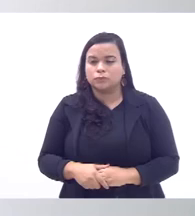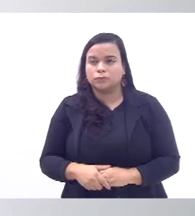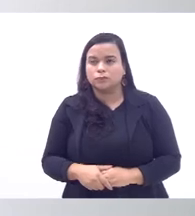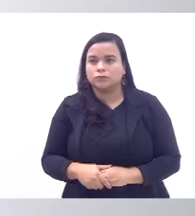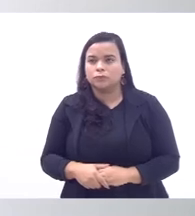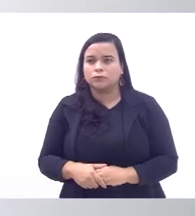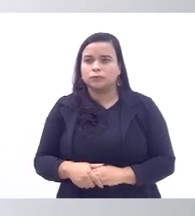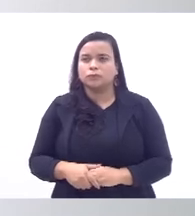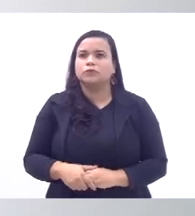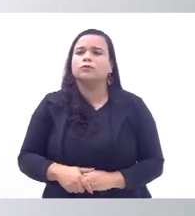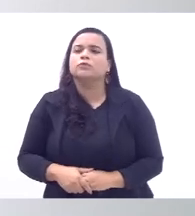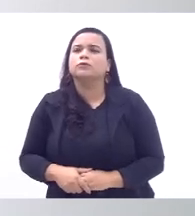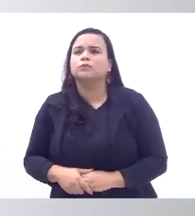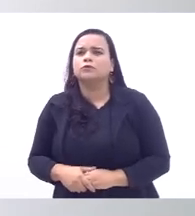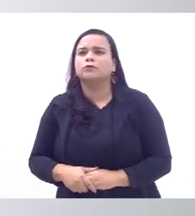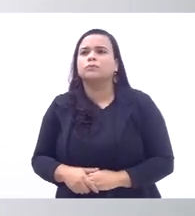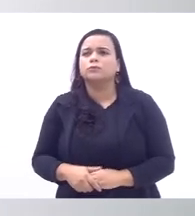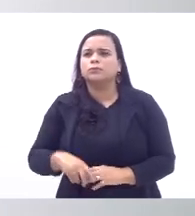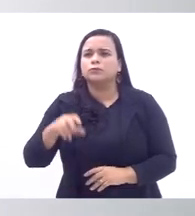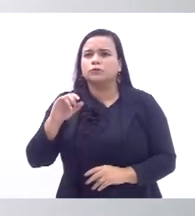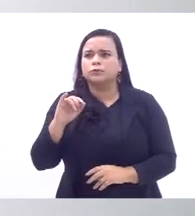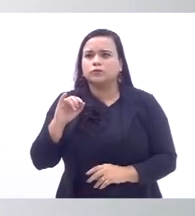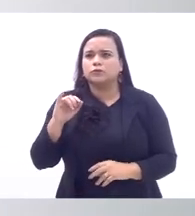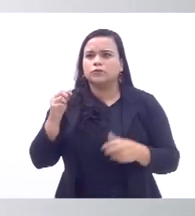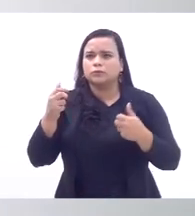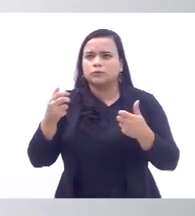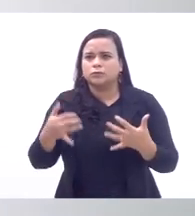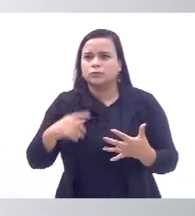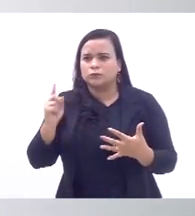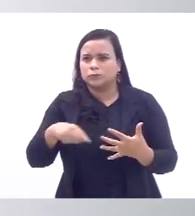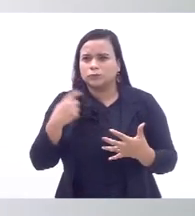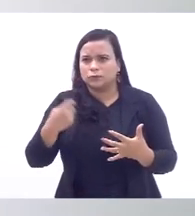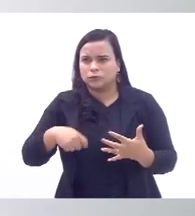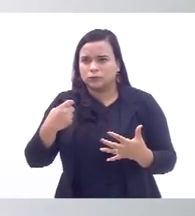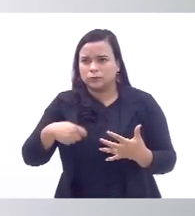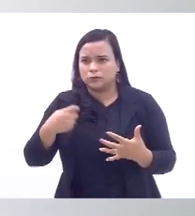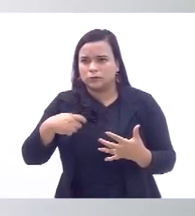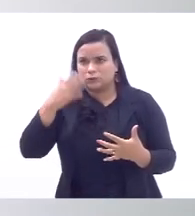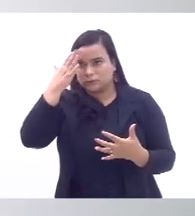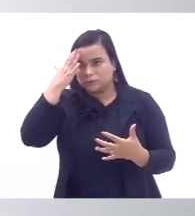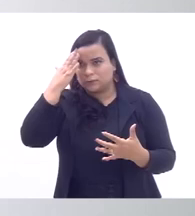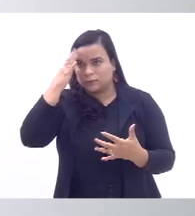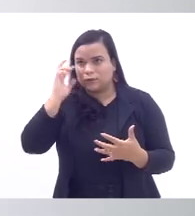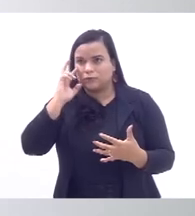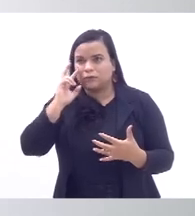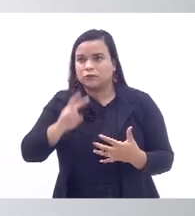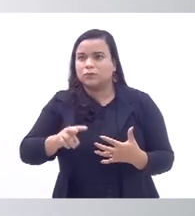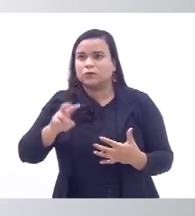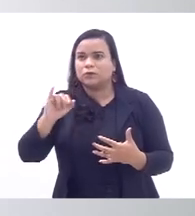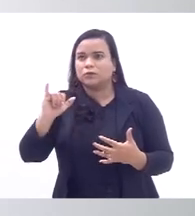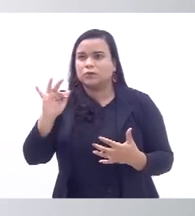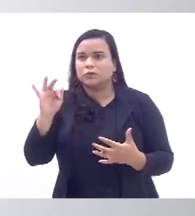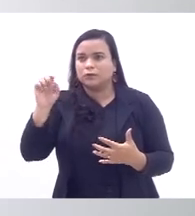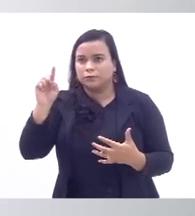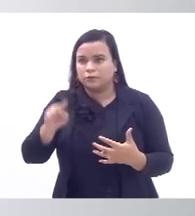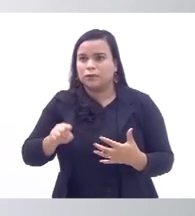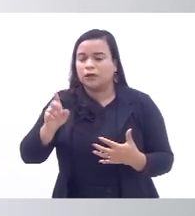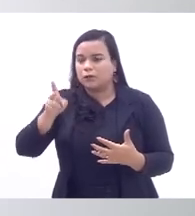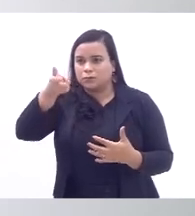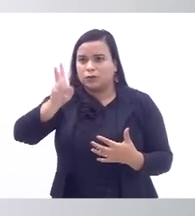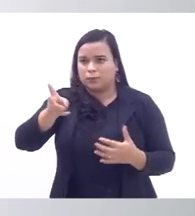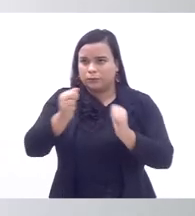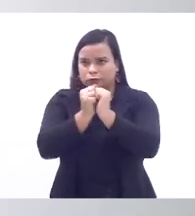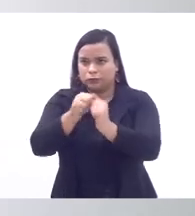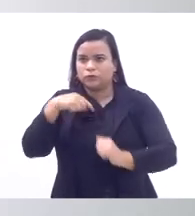Ima, Nipa Ifá. Então, a gente tem que ter essa palavra. Ormila, Yogbe, uau. Ormila vai estar sempre com a gente. Olá,